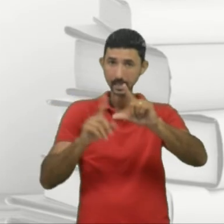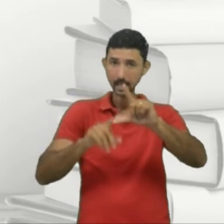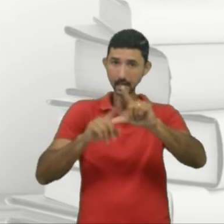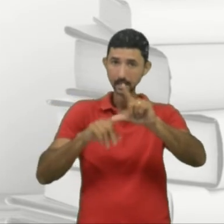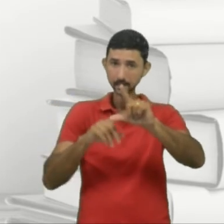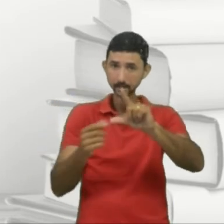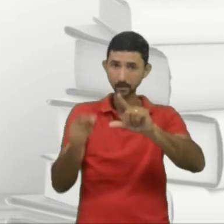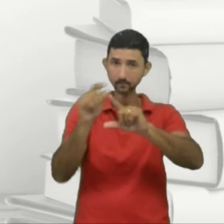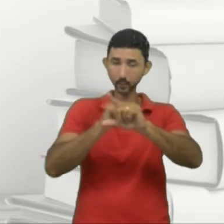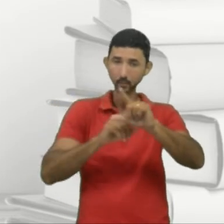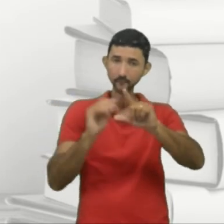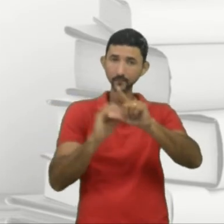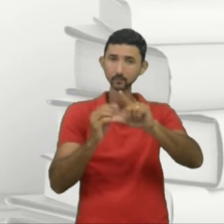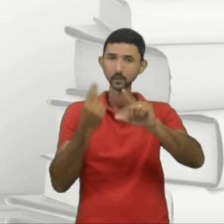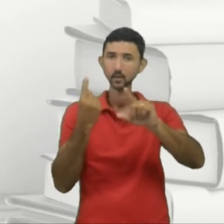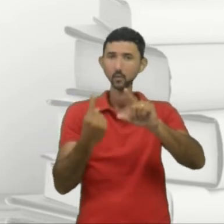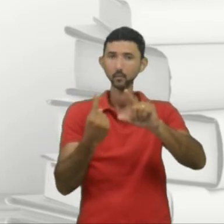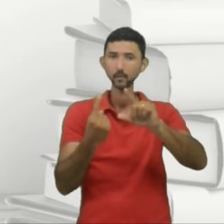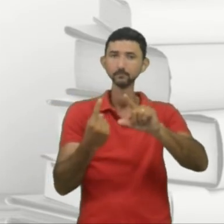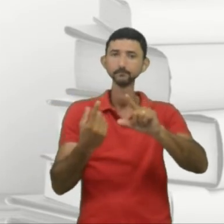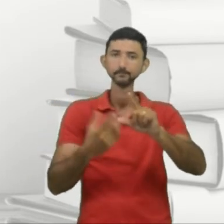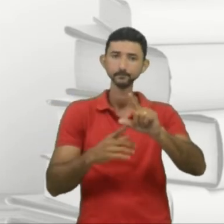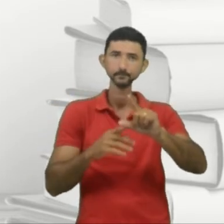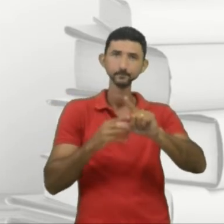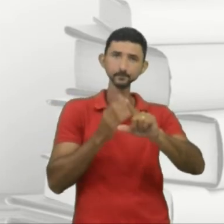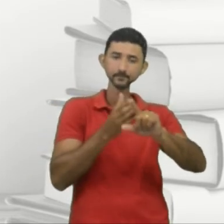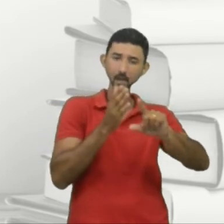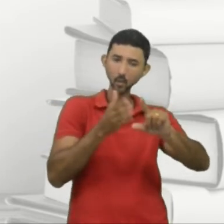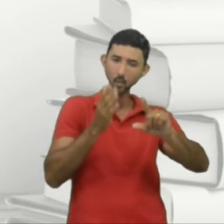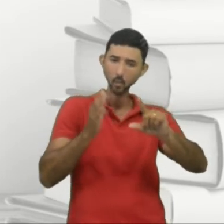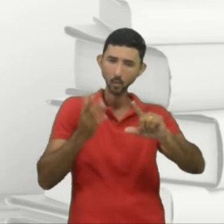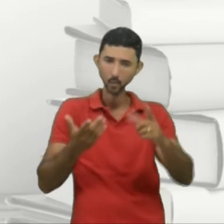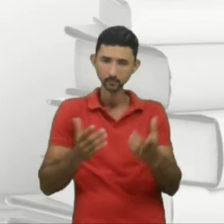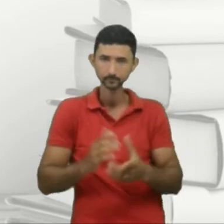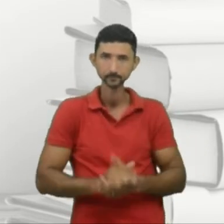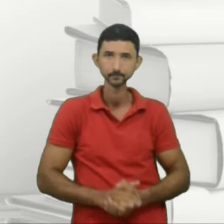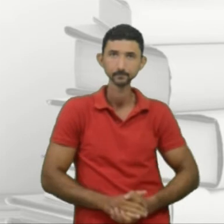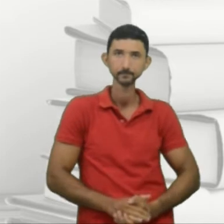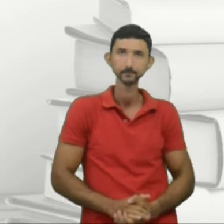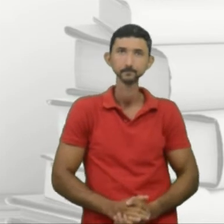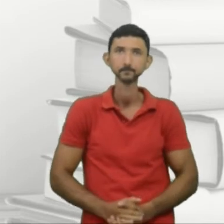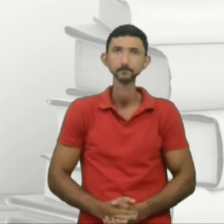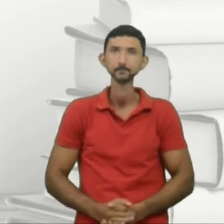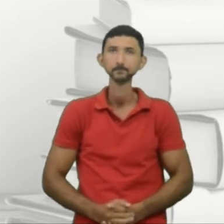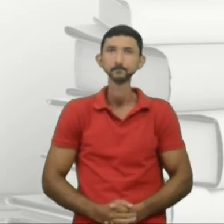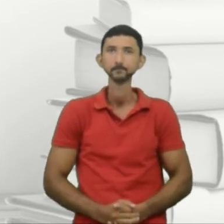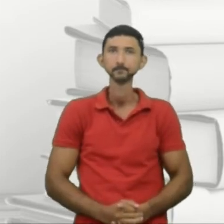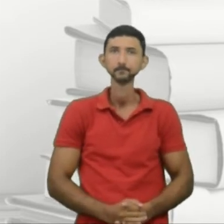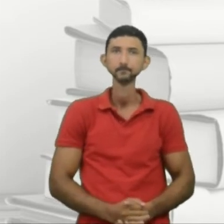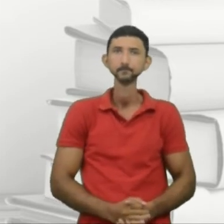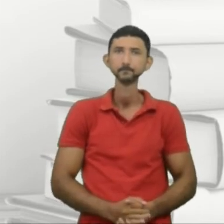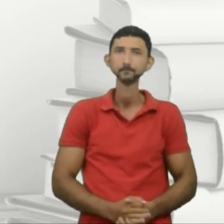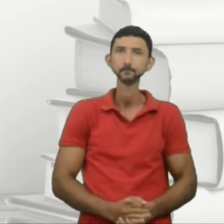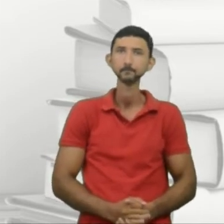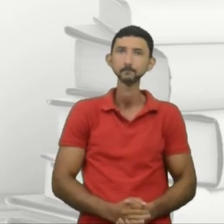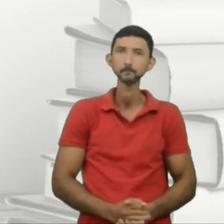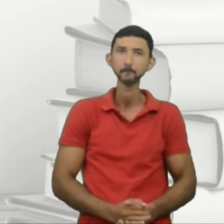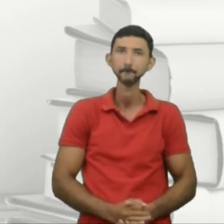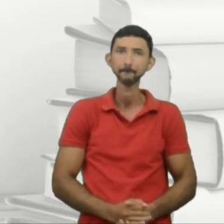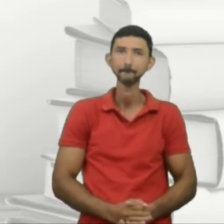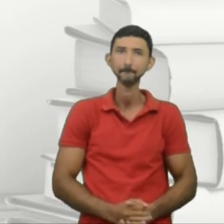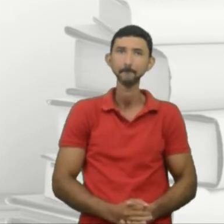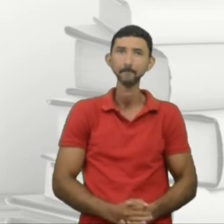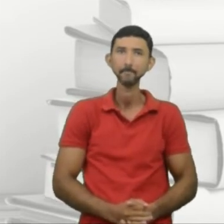restará apenas uma para a quarta letra. Ali está 3A, mas é terceira, certo? Foi digitado